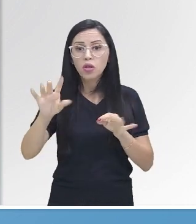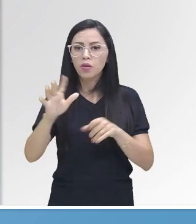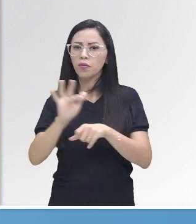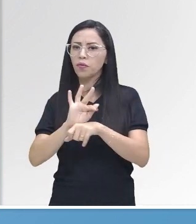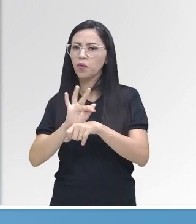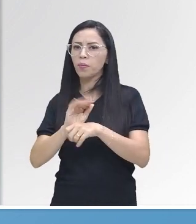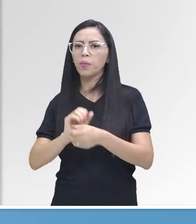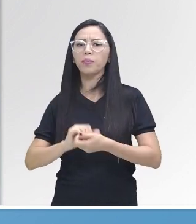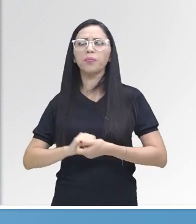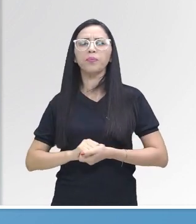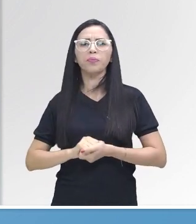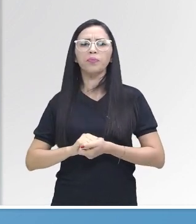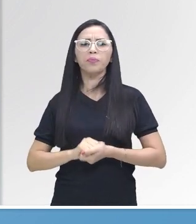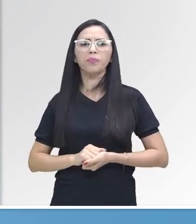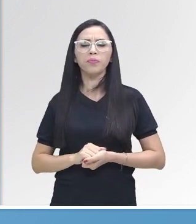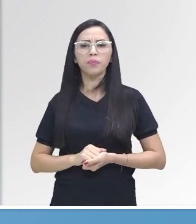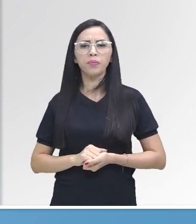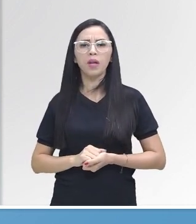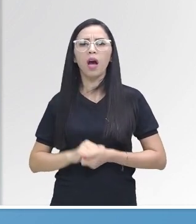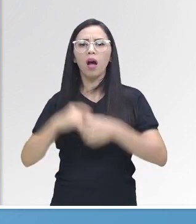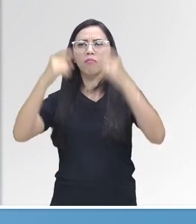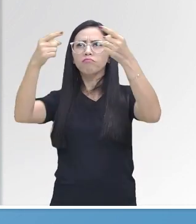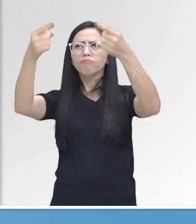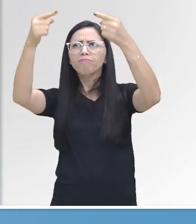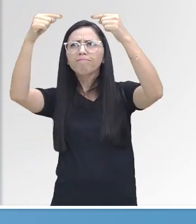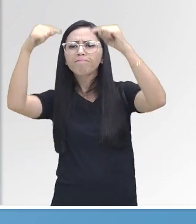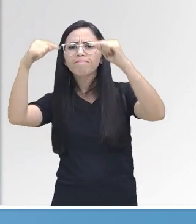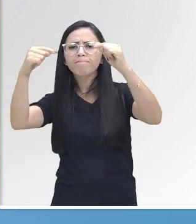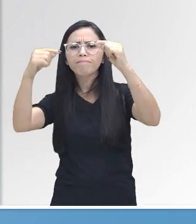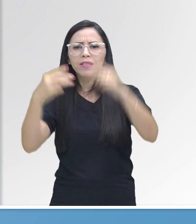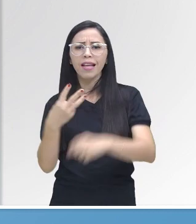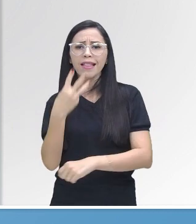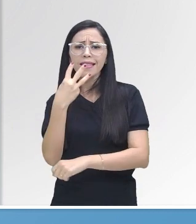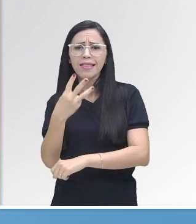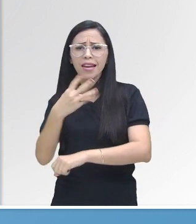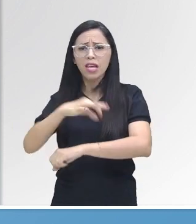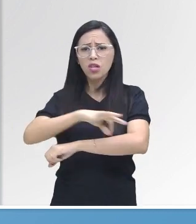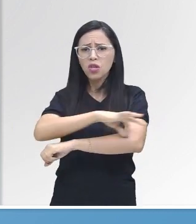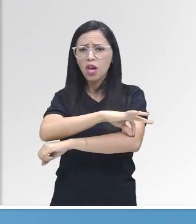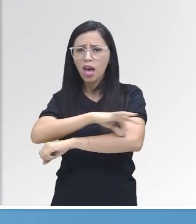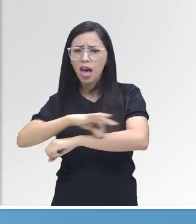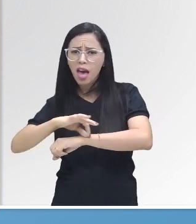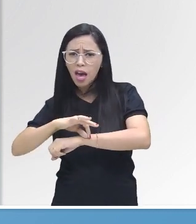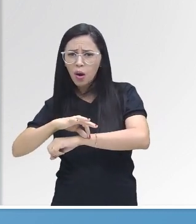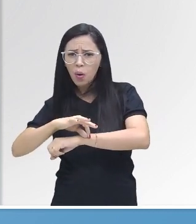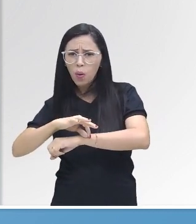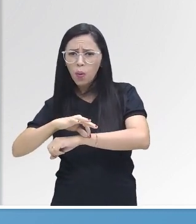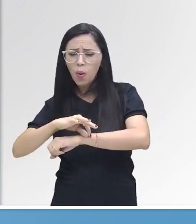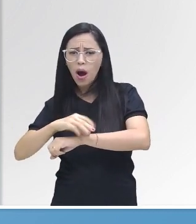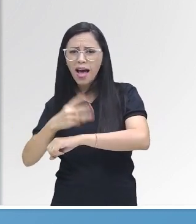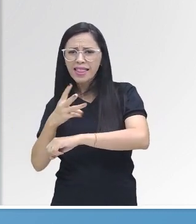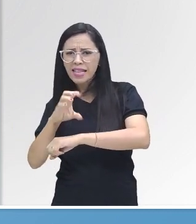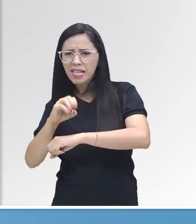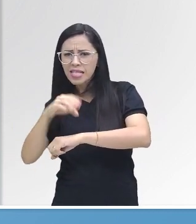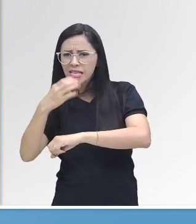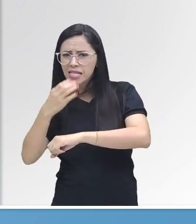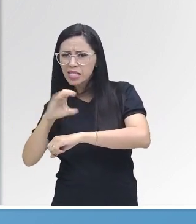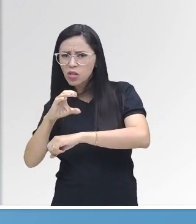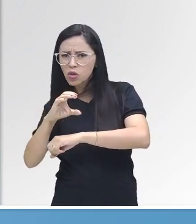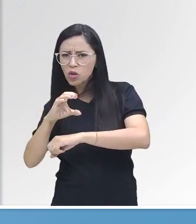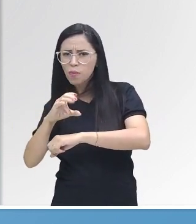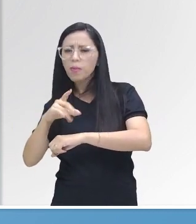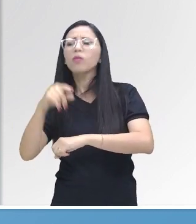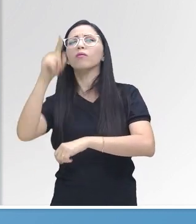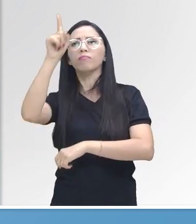padronizada. Tá. 3 réguas de 30 centímetros. Régua, medida padronizada.